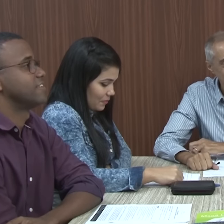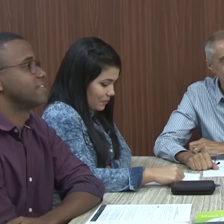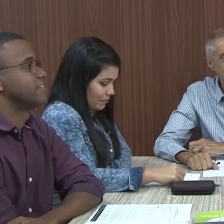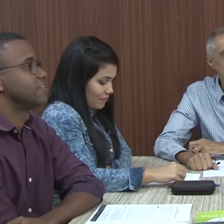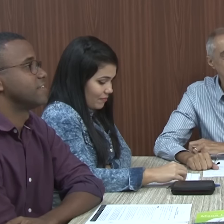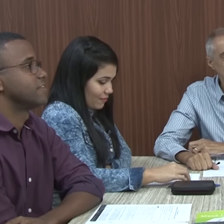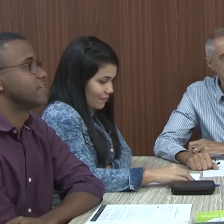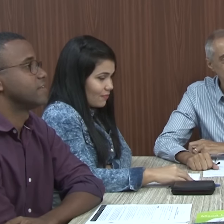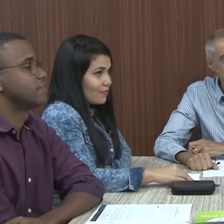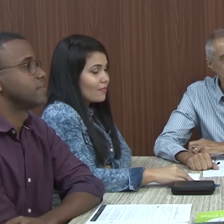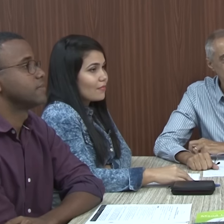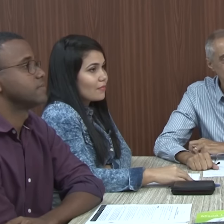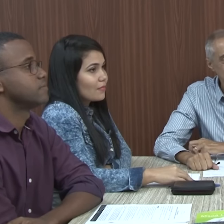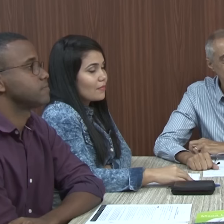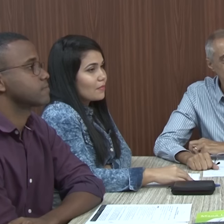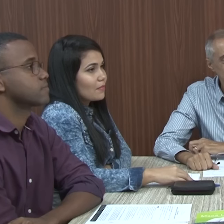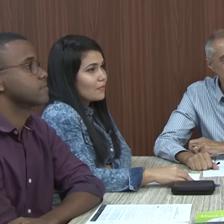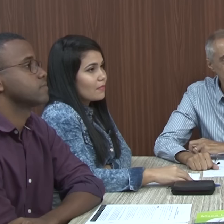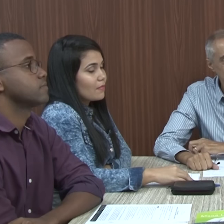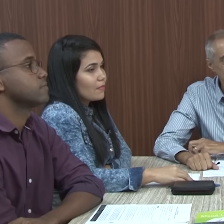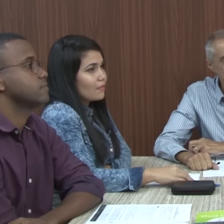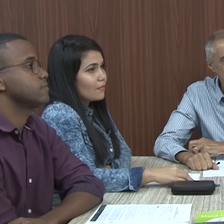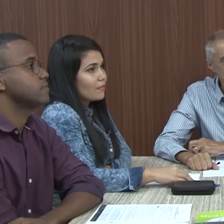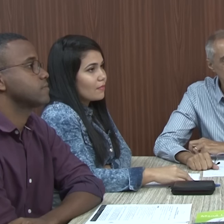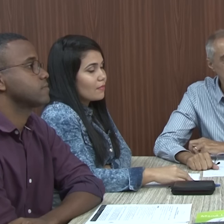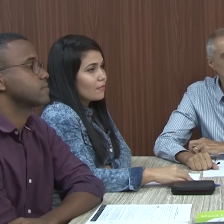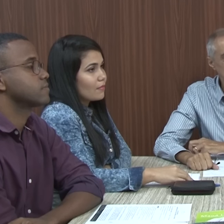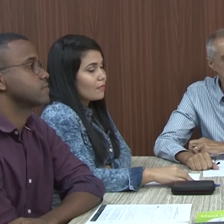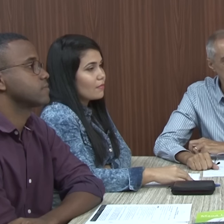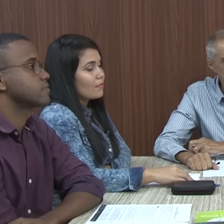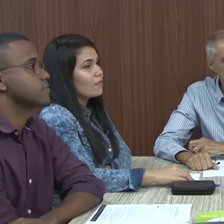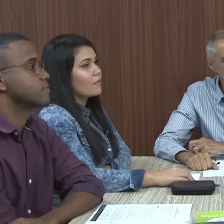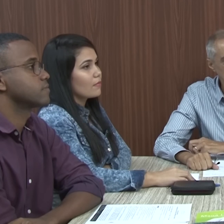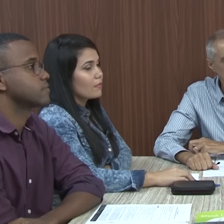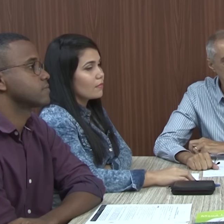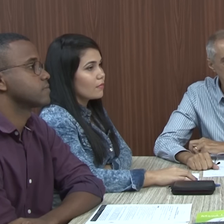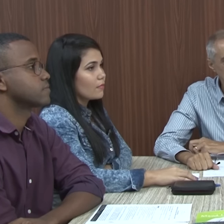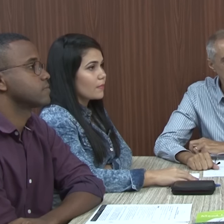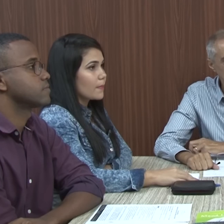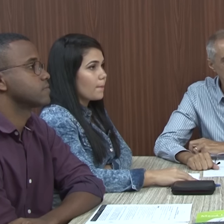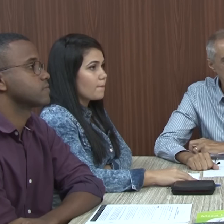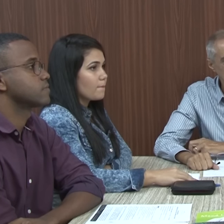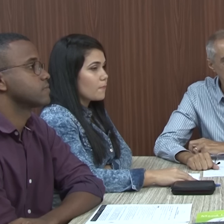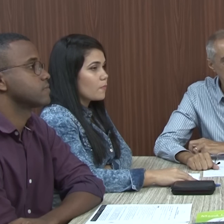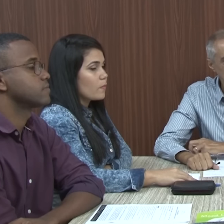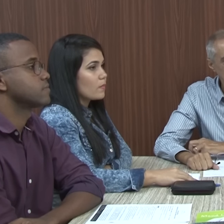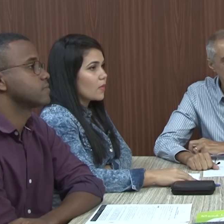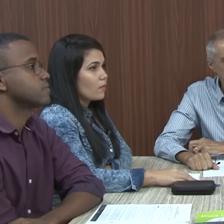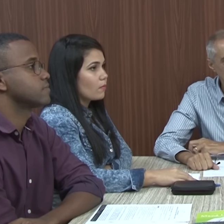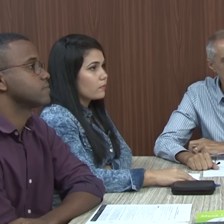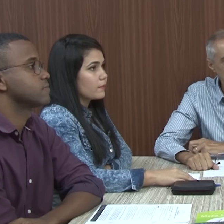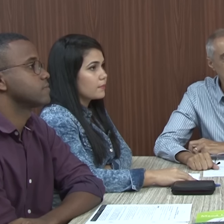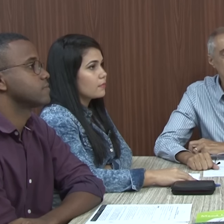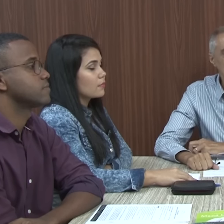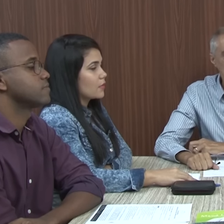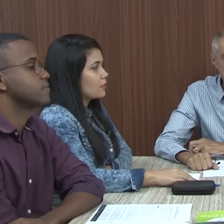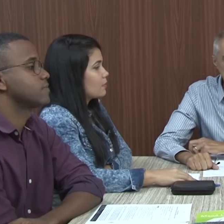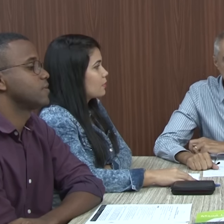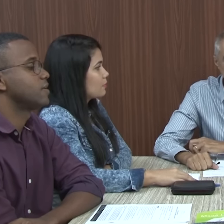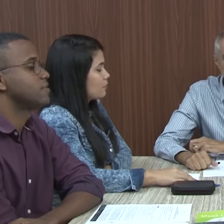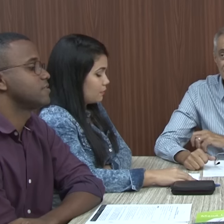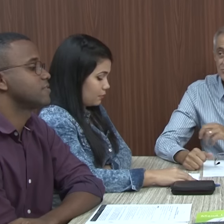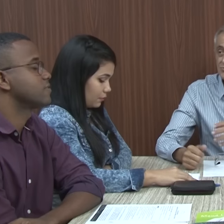individual. Nesta última hora nós temos que ter azeite guardado para quando o Senhor Jesus voltar, nós irmos com Ele para a eternidade. É